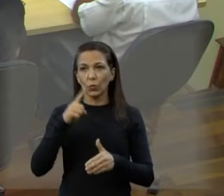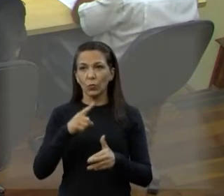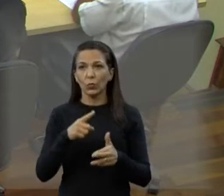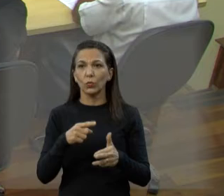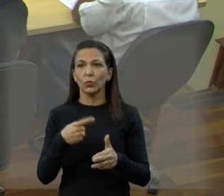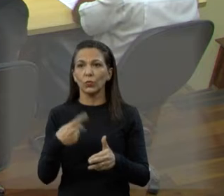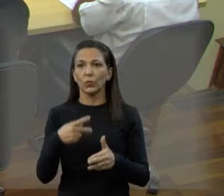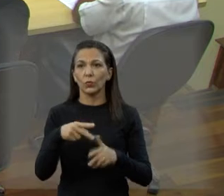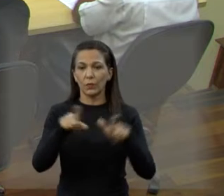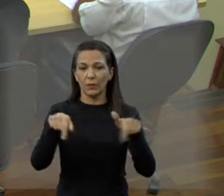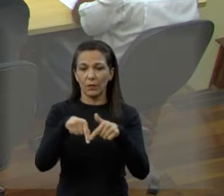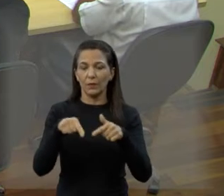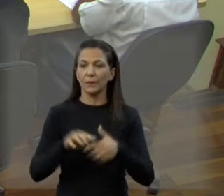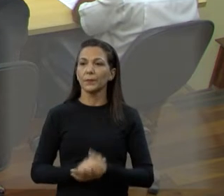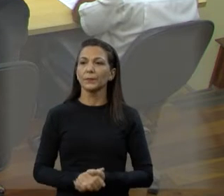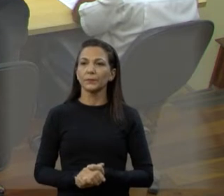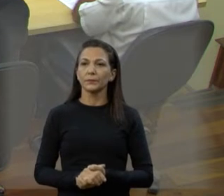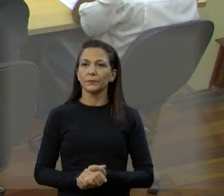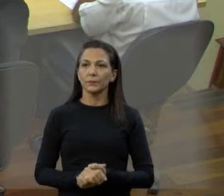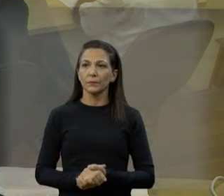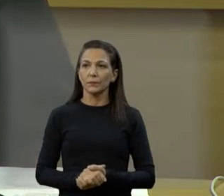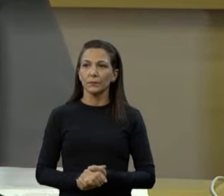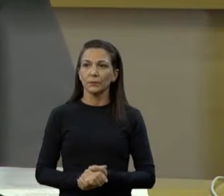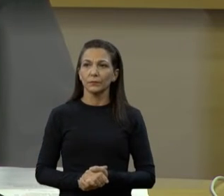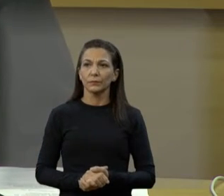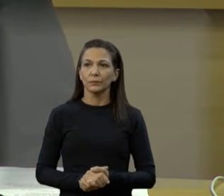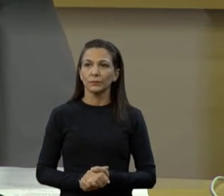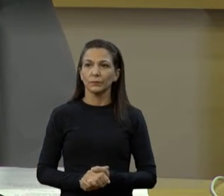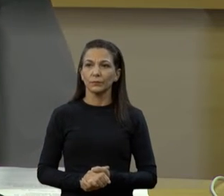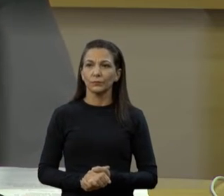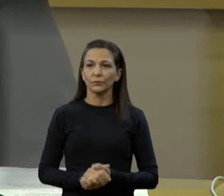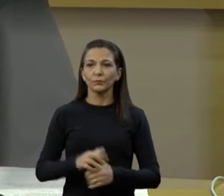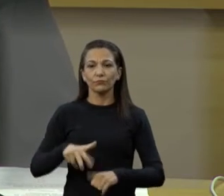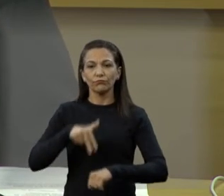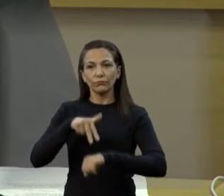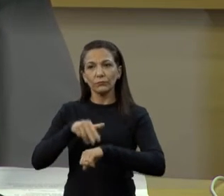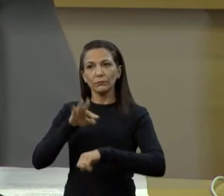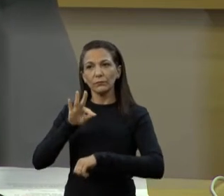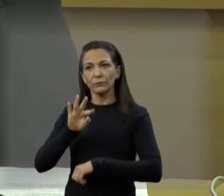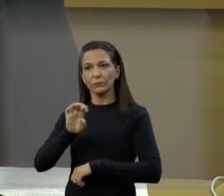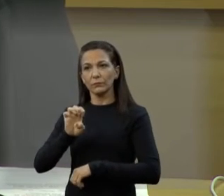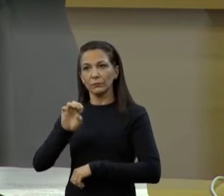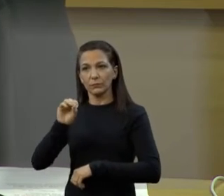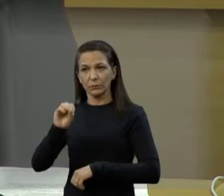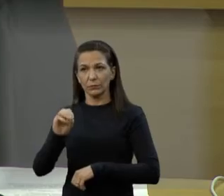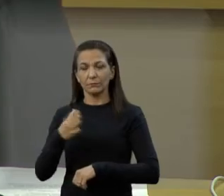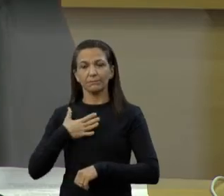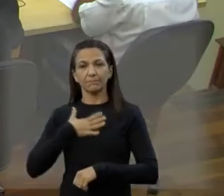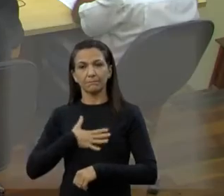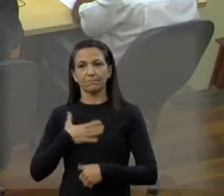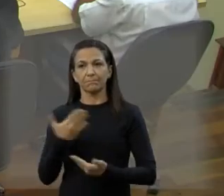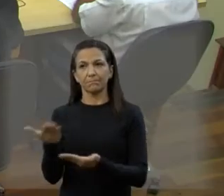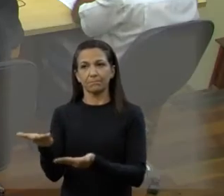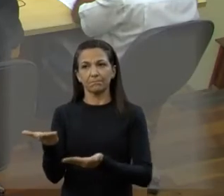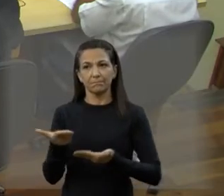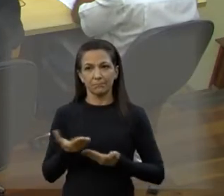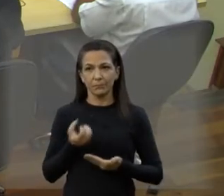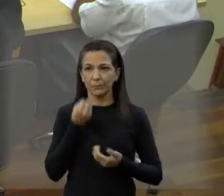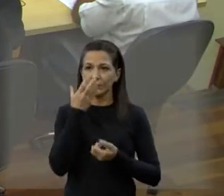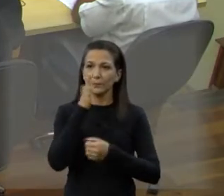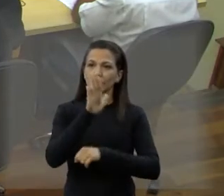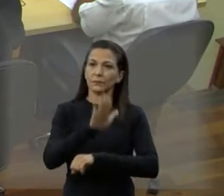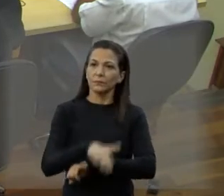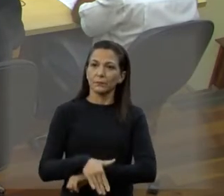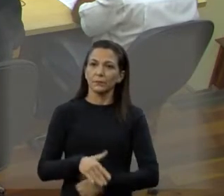gentileza do do nosso palestrante Hotel usar a Tribuna seja bem-vindo sempre boa tarde